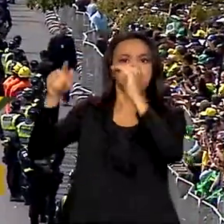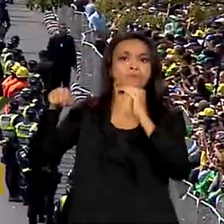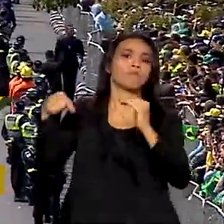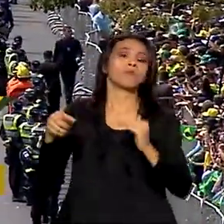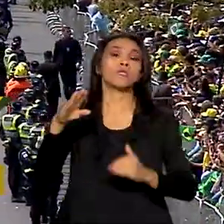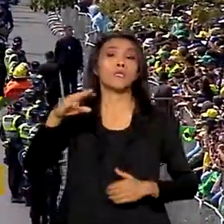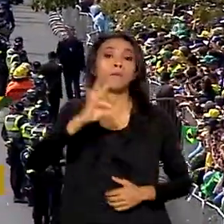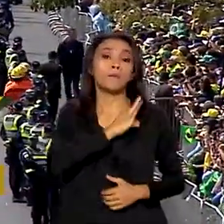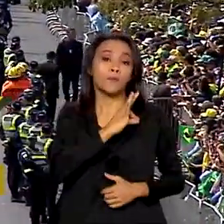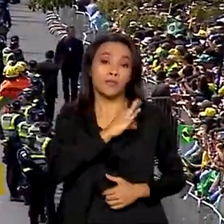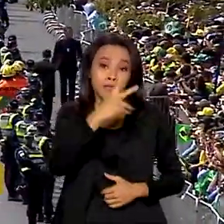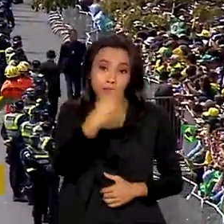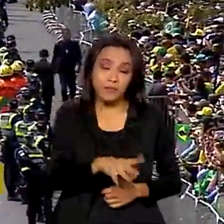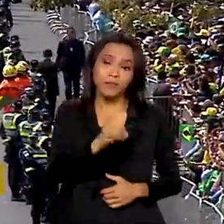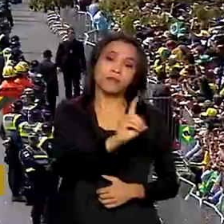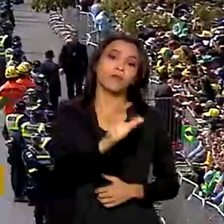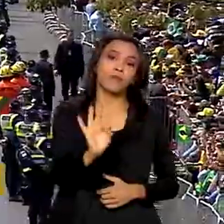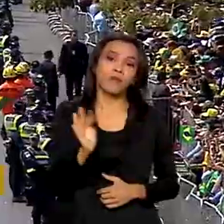Federal.